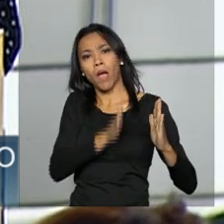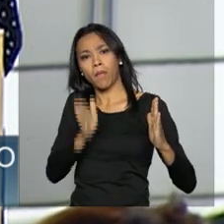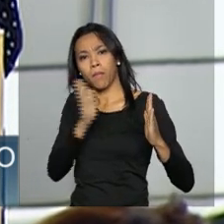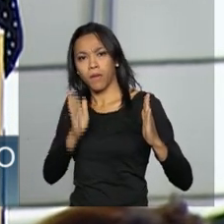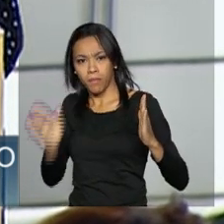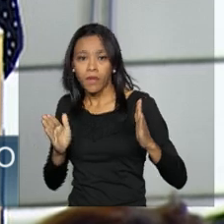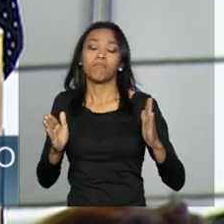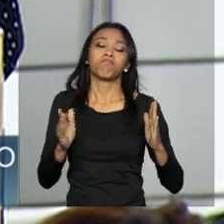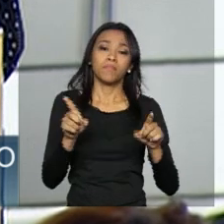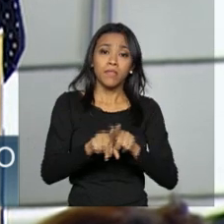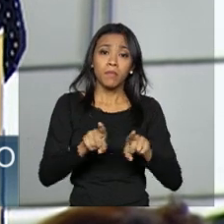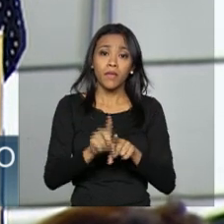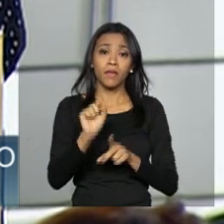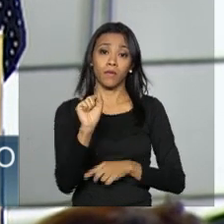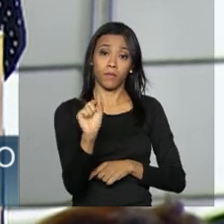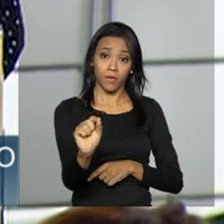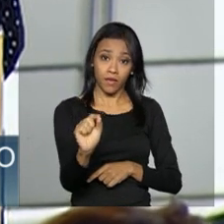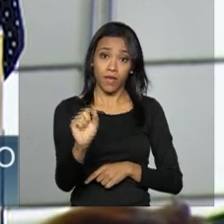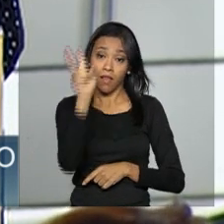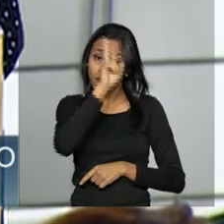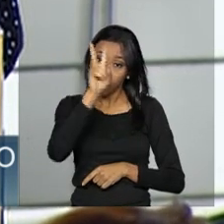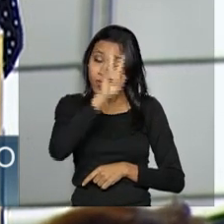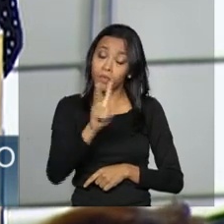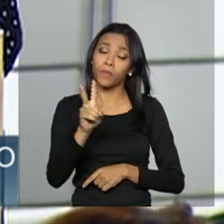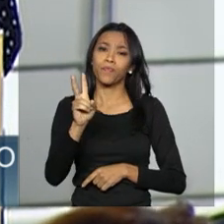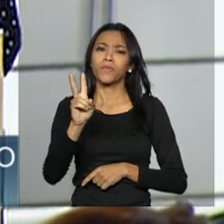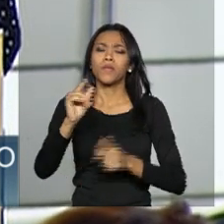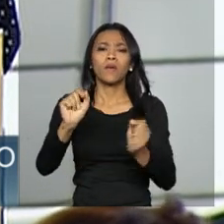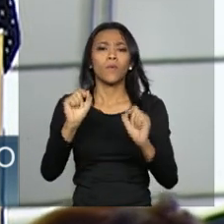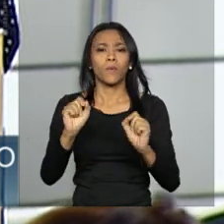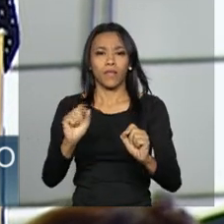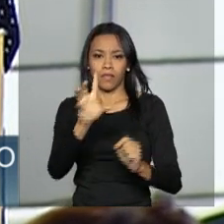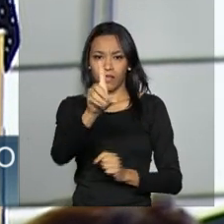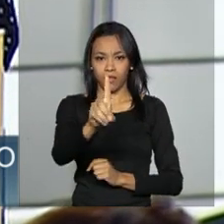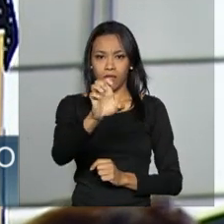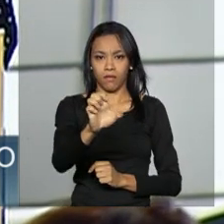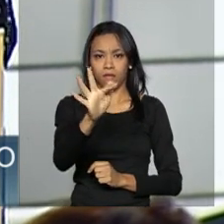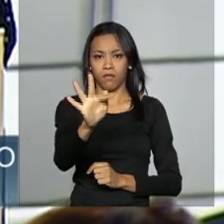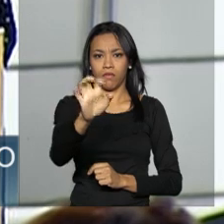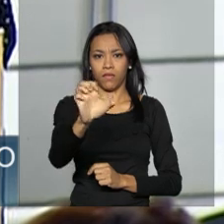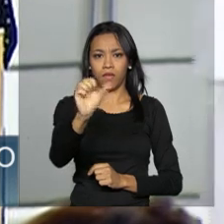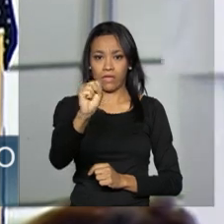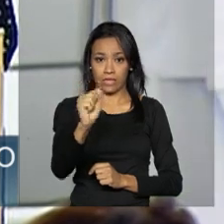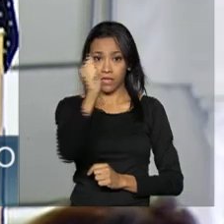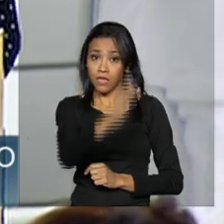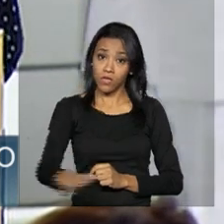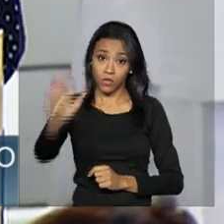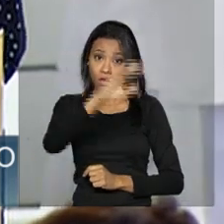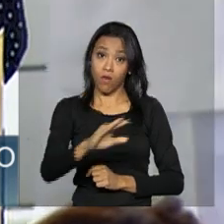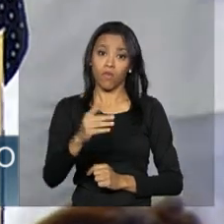seu caráter decisivo para a defesa nacional, as ações para o lançamento, ainda em